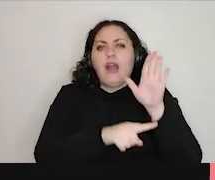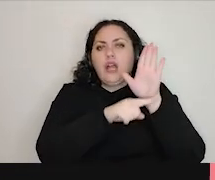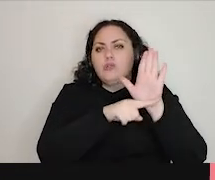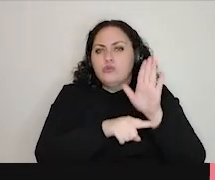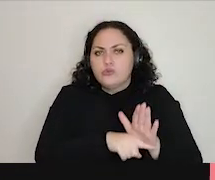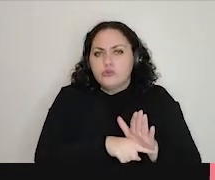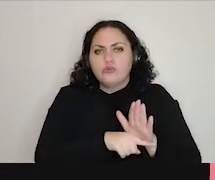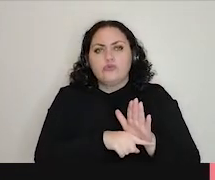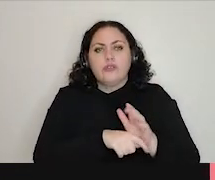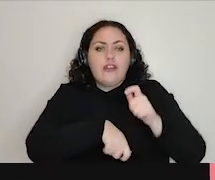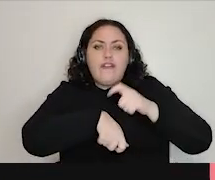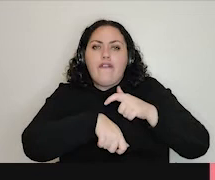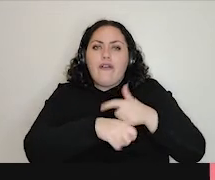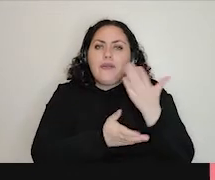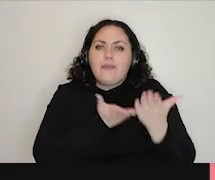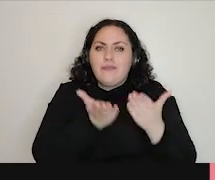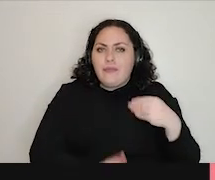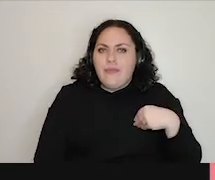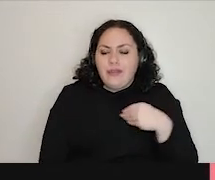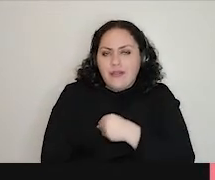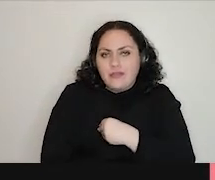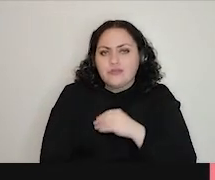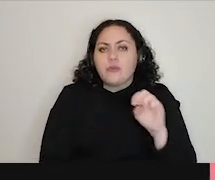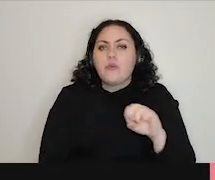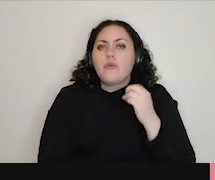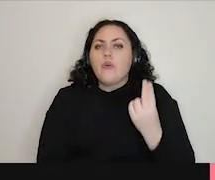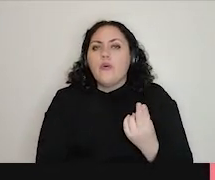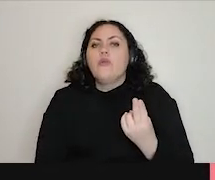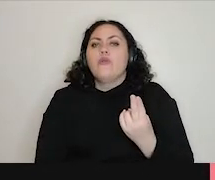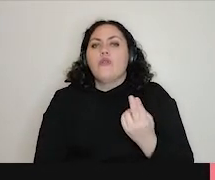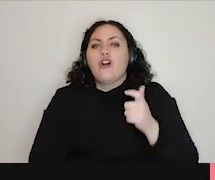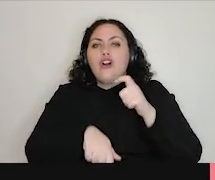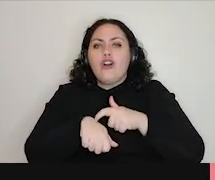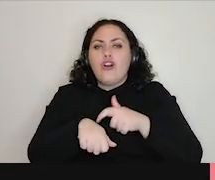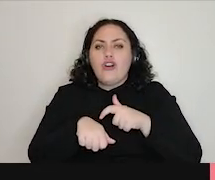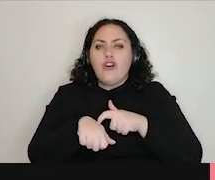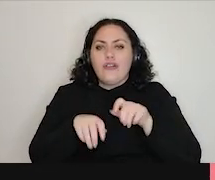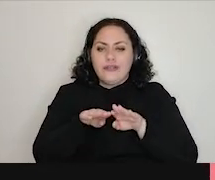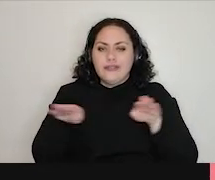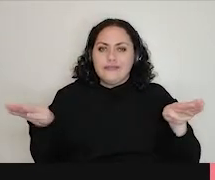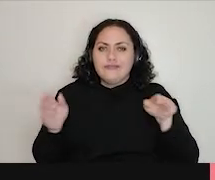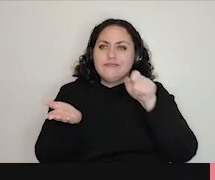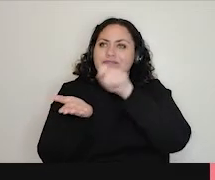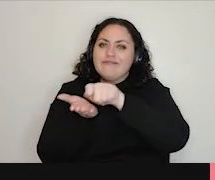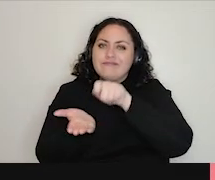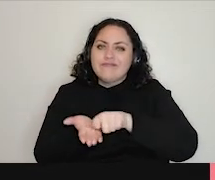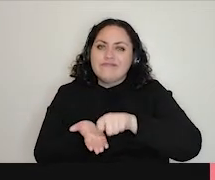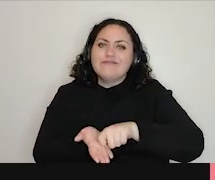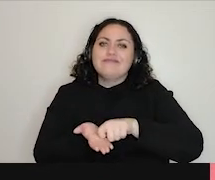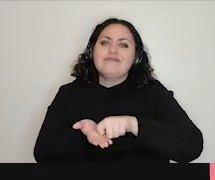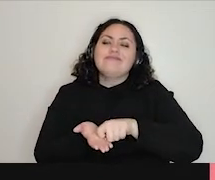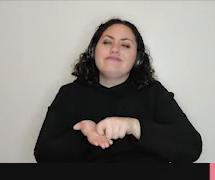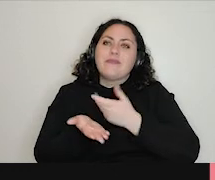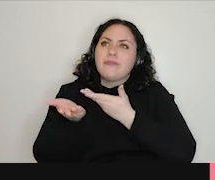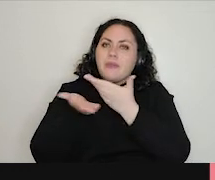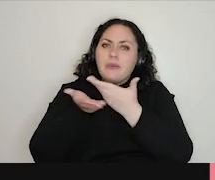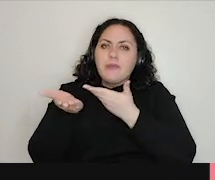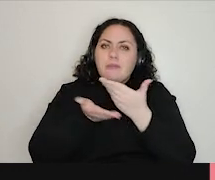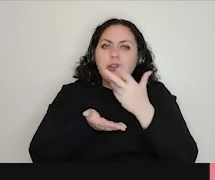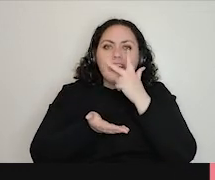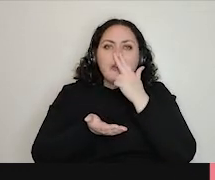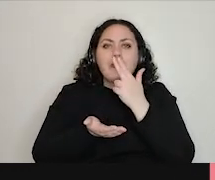nas consultas, né? Ou até mesmo ali na recepção, fazendo um processo de humanização que é importante, porque